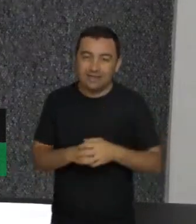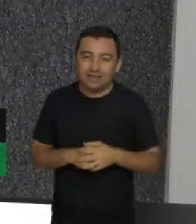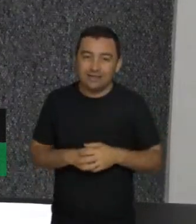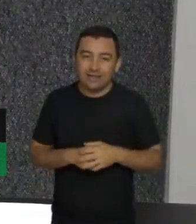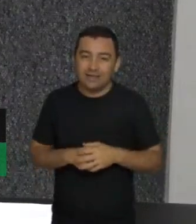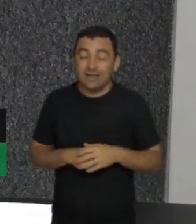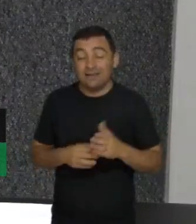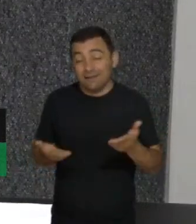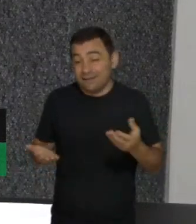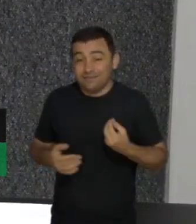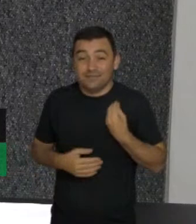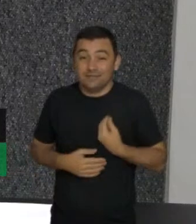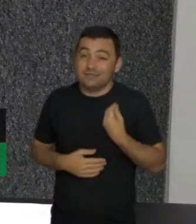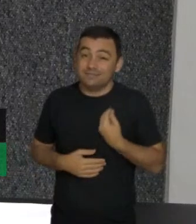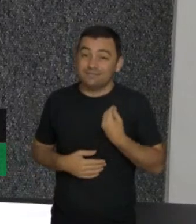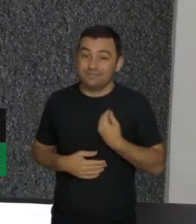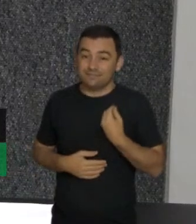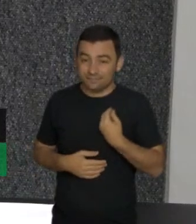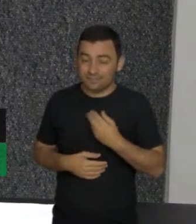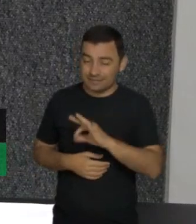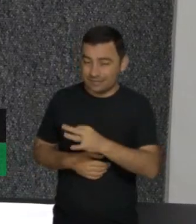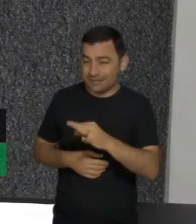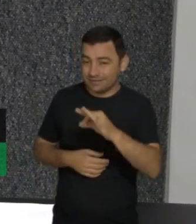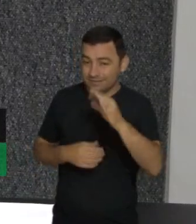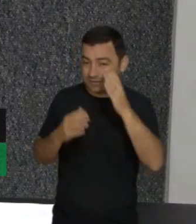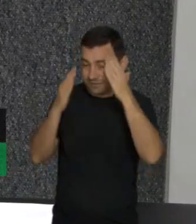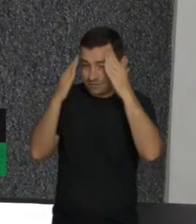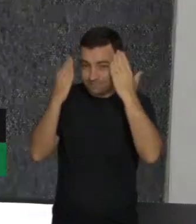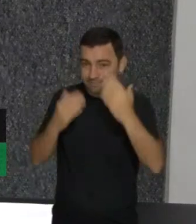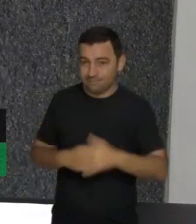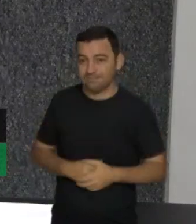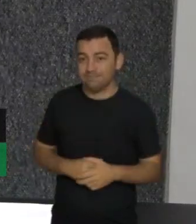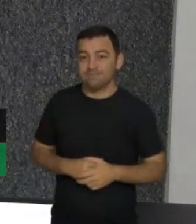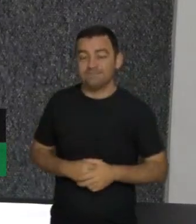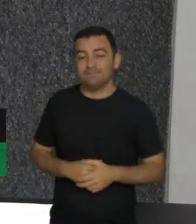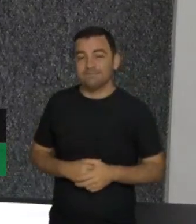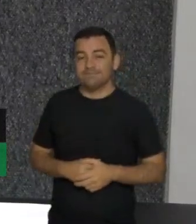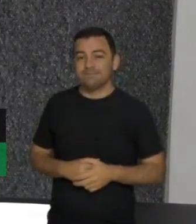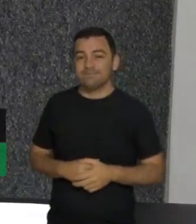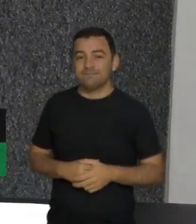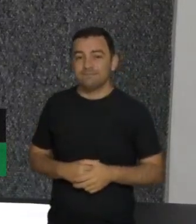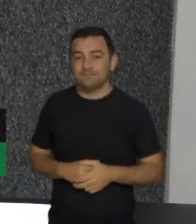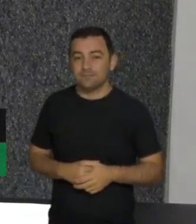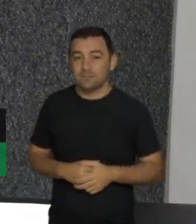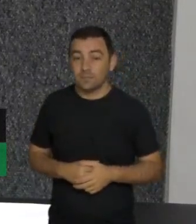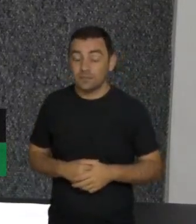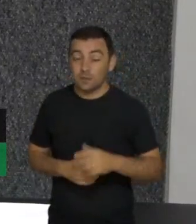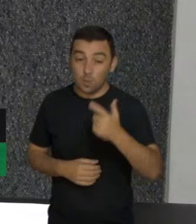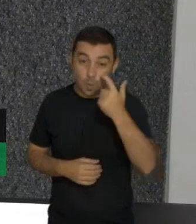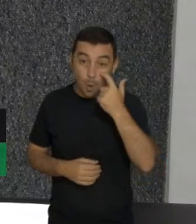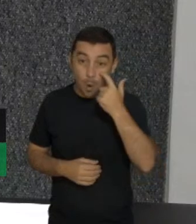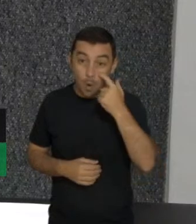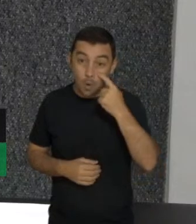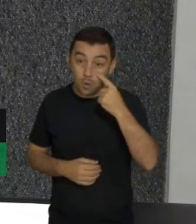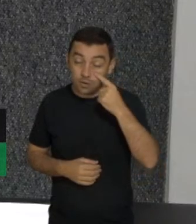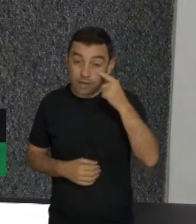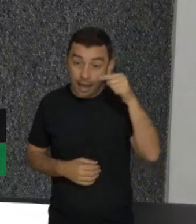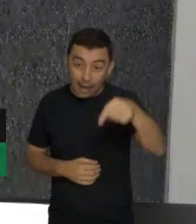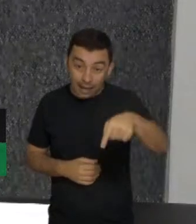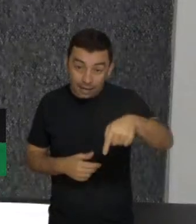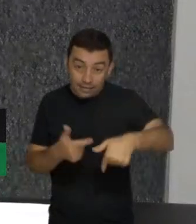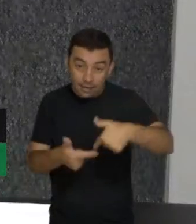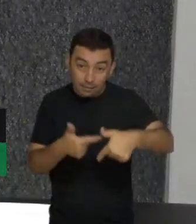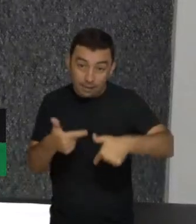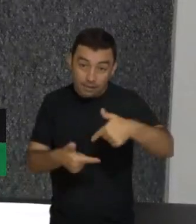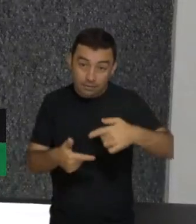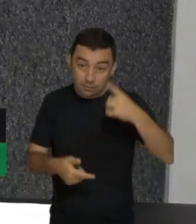nossa vida Deputado Zé Milton cheffer eh é um olho na aqui nas atividades